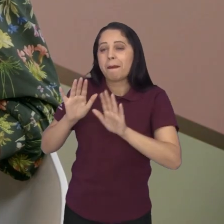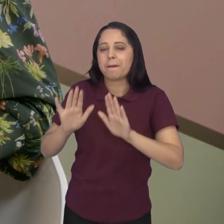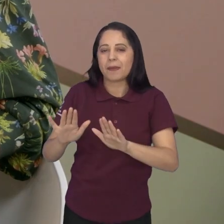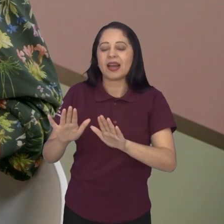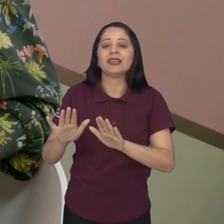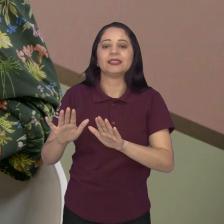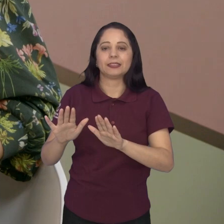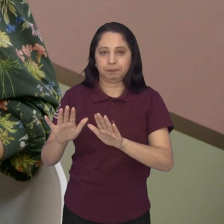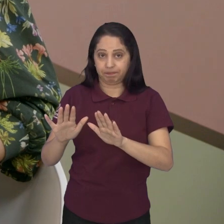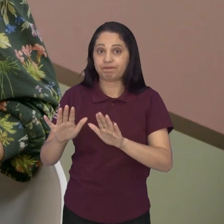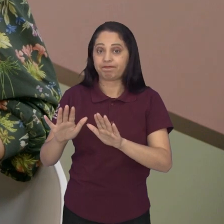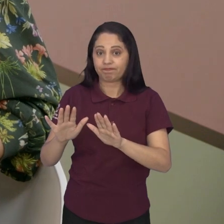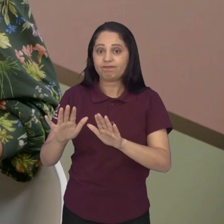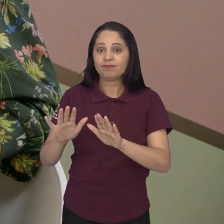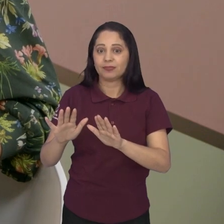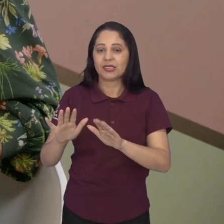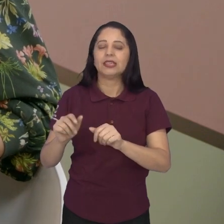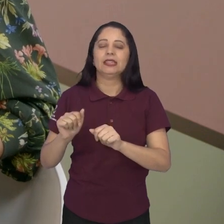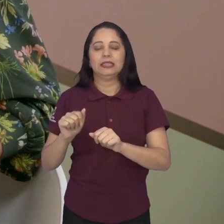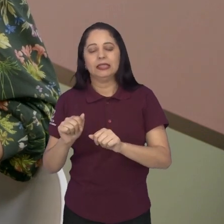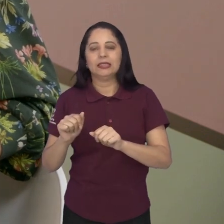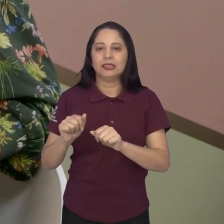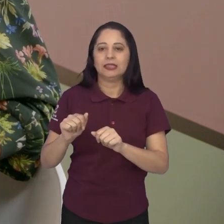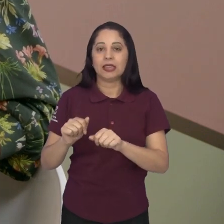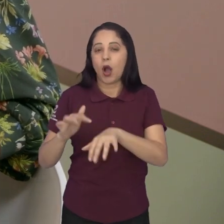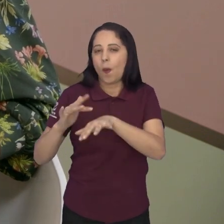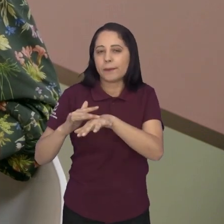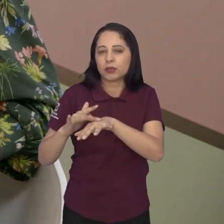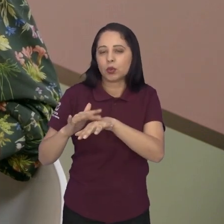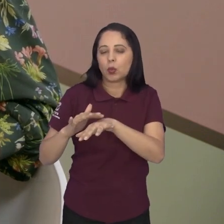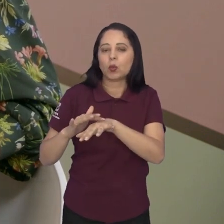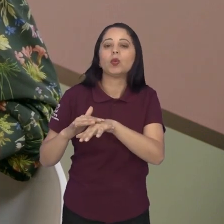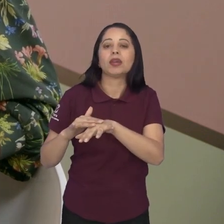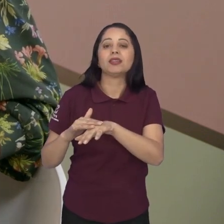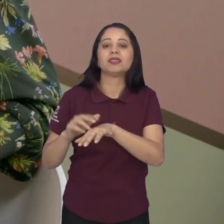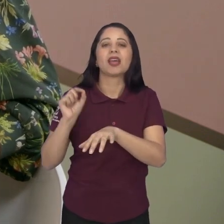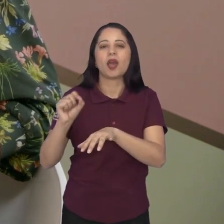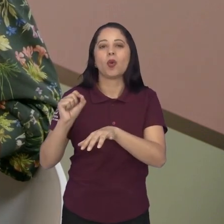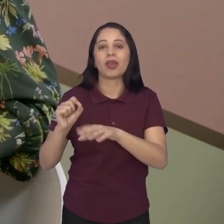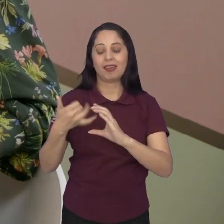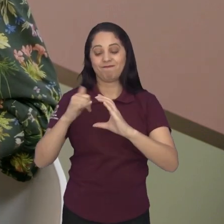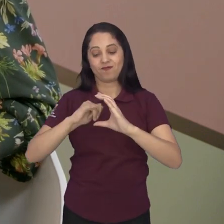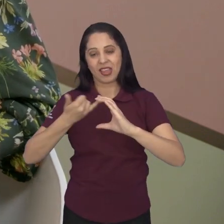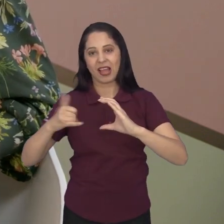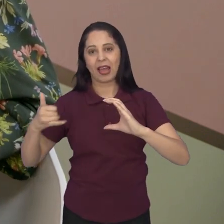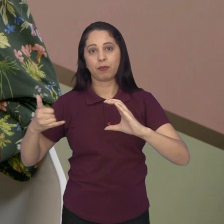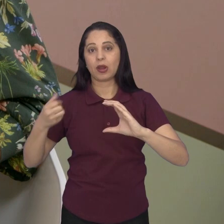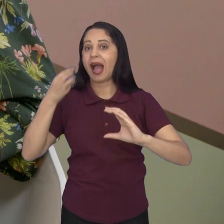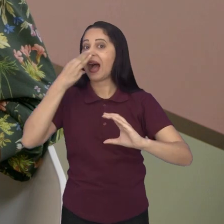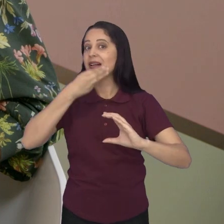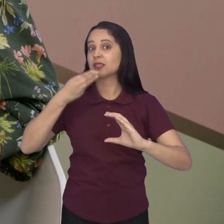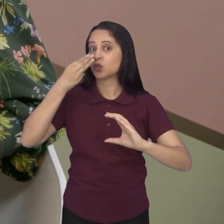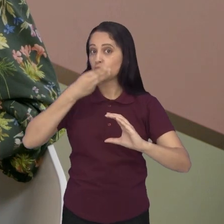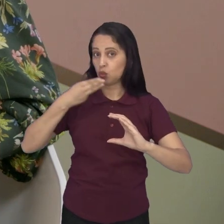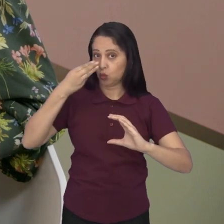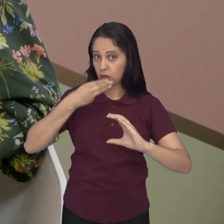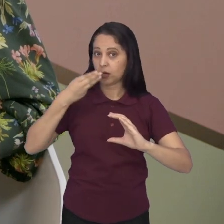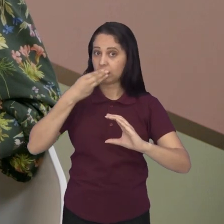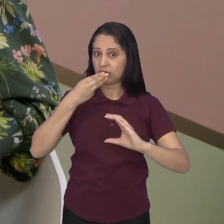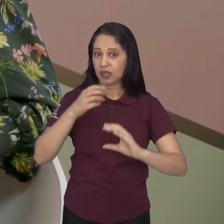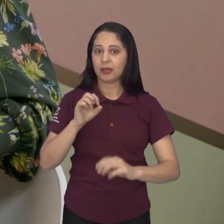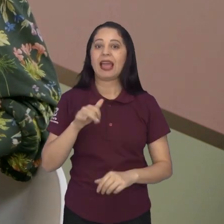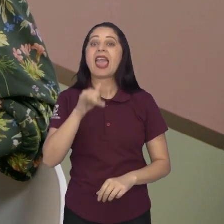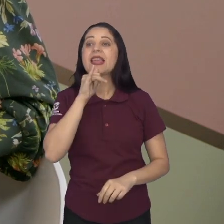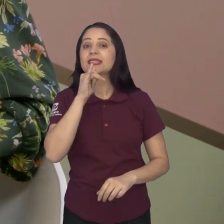o que mais faz acumular gordura no fígado, se eu estou falando, né, da doença metabólica, é o excesso de carboidrato, é o açúcar que em